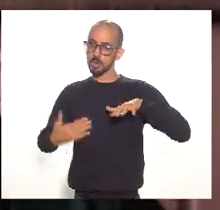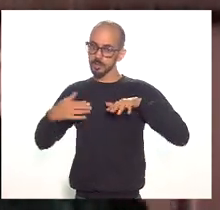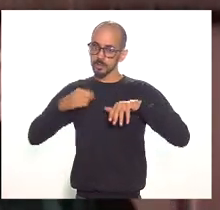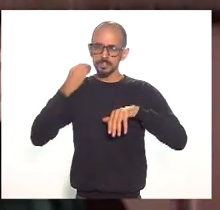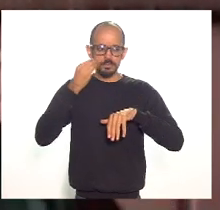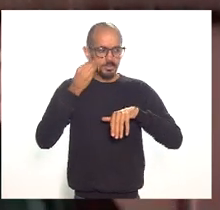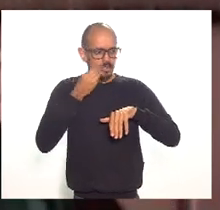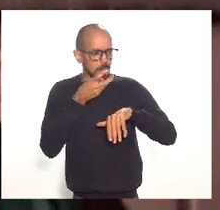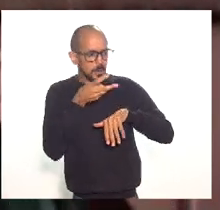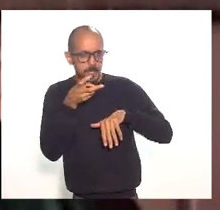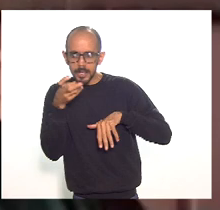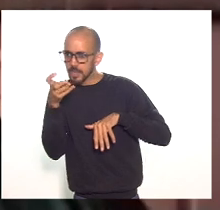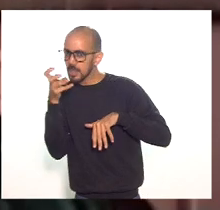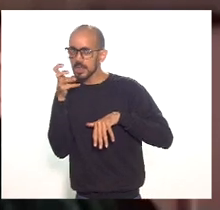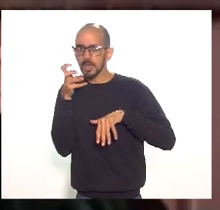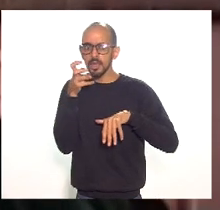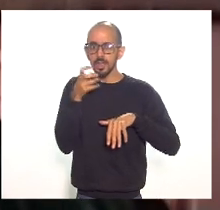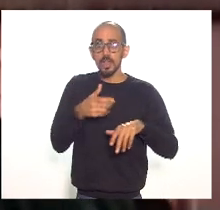2018, presidente,